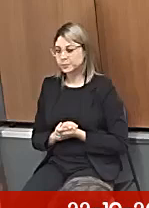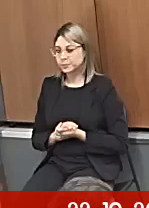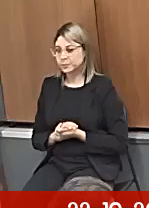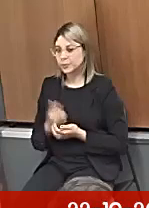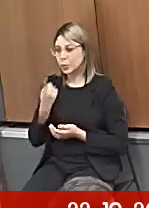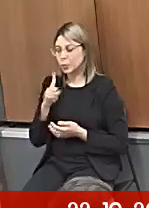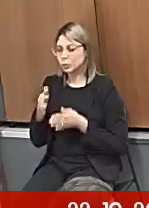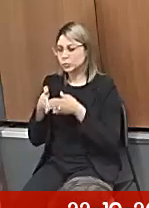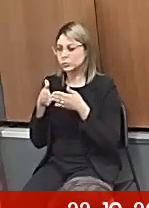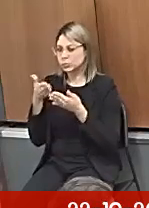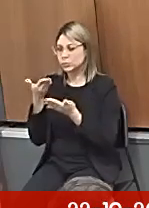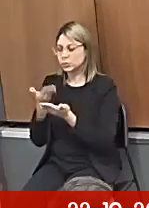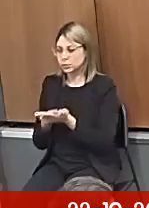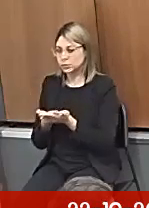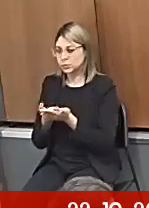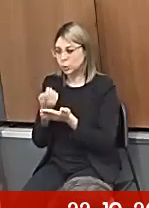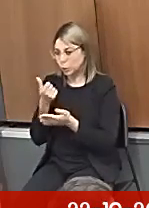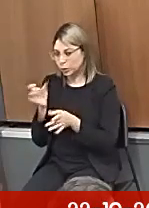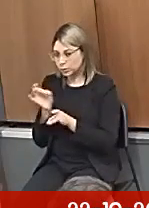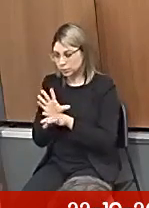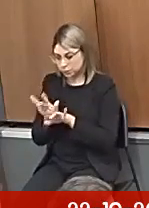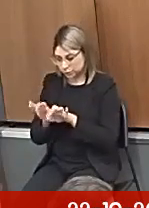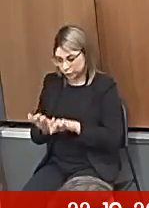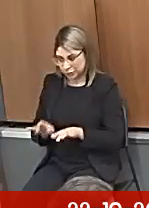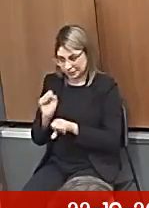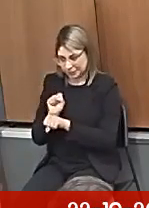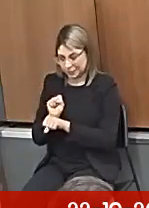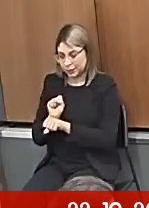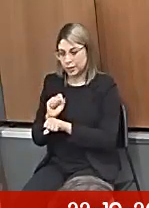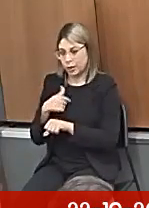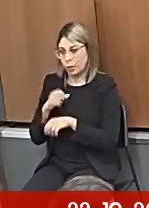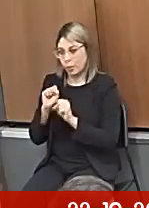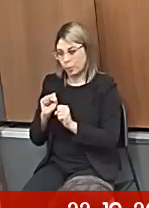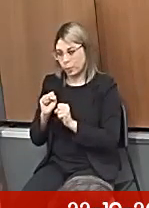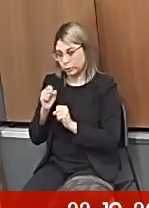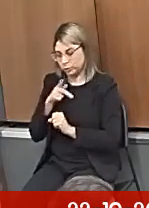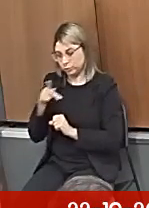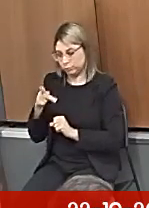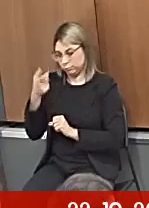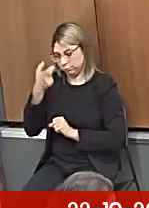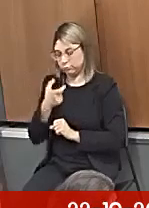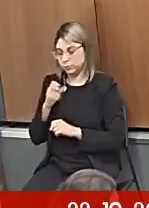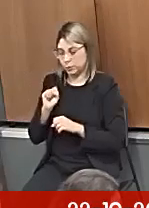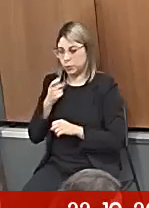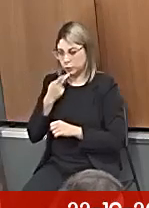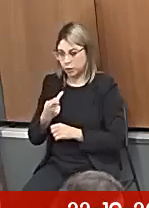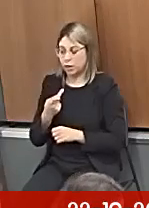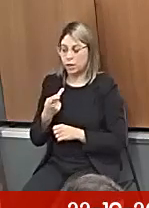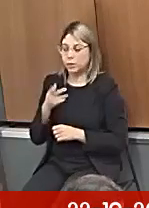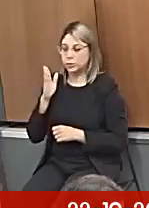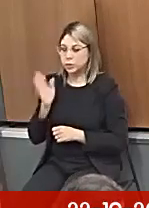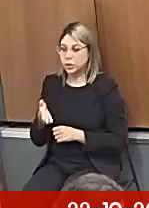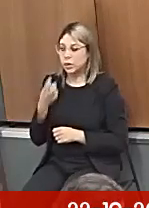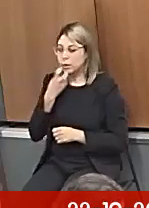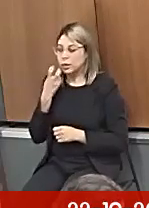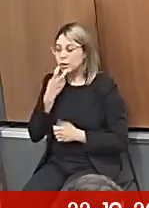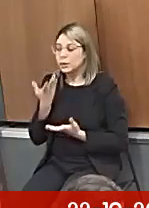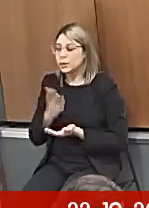Tá. O último requerimento, está terminando de digitar, mas eu posso, como presidente, fazer aqui de forma